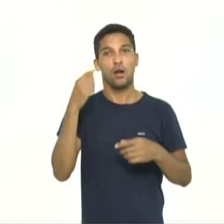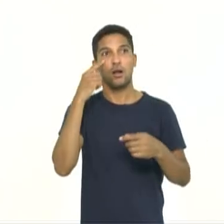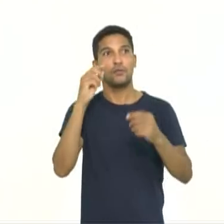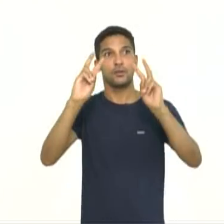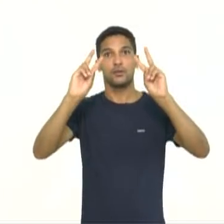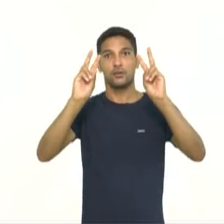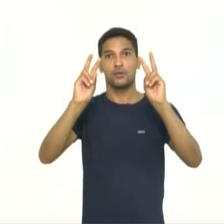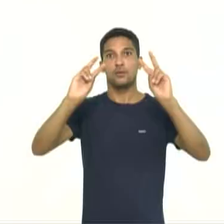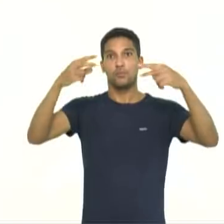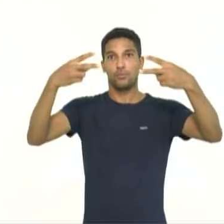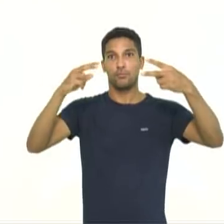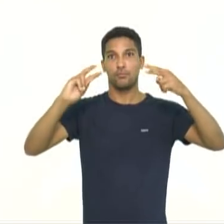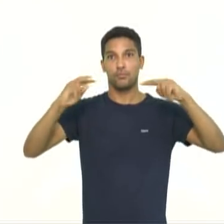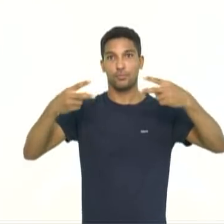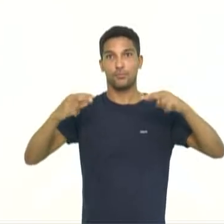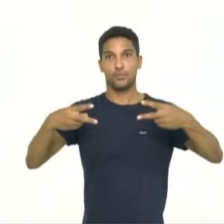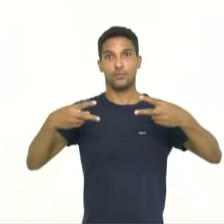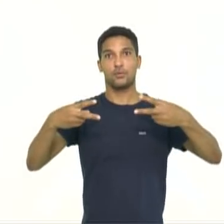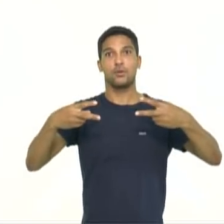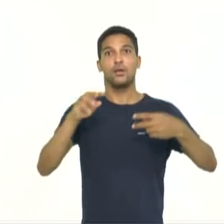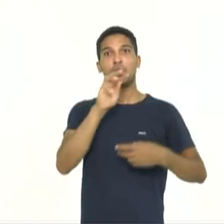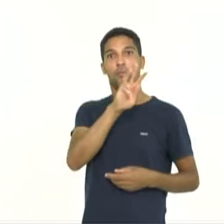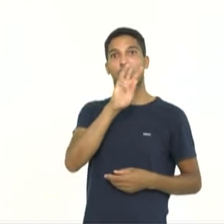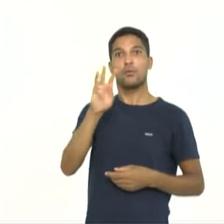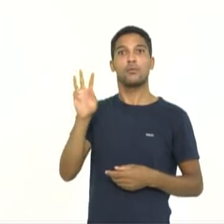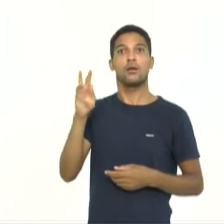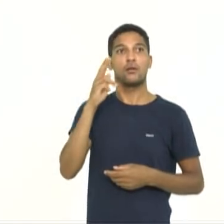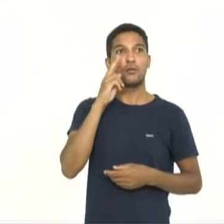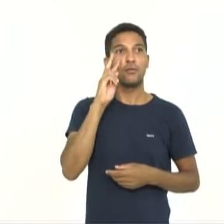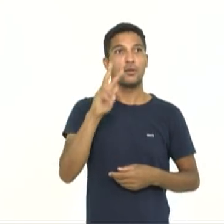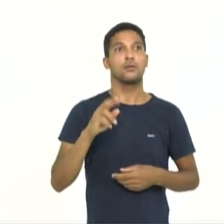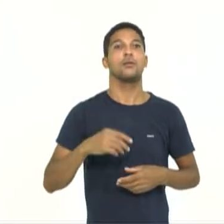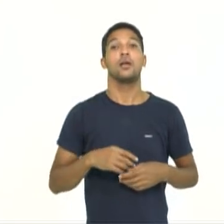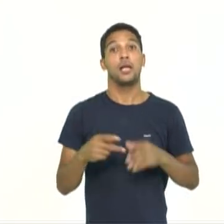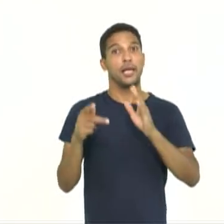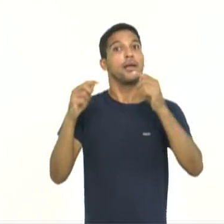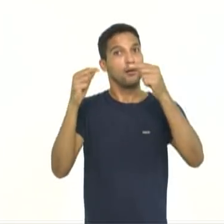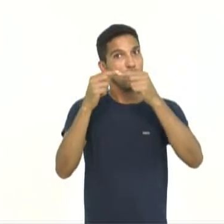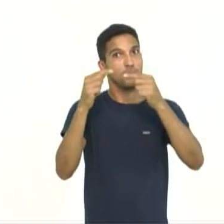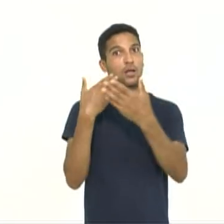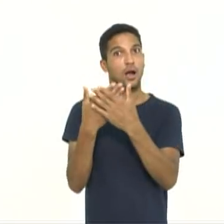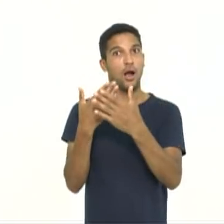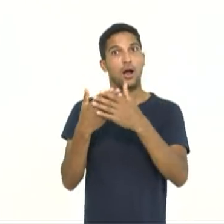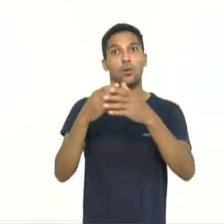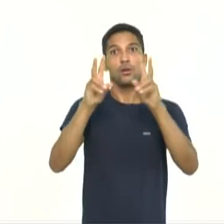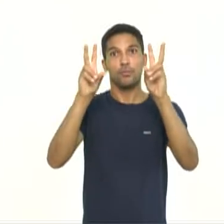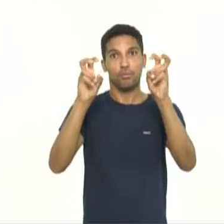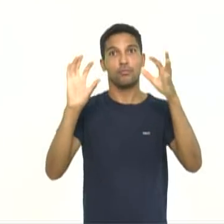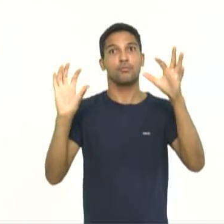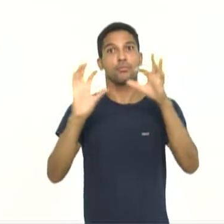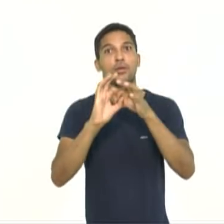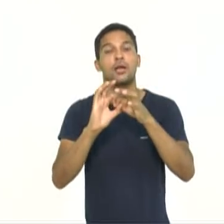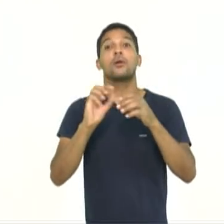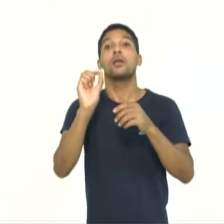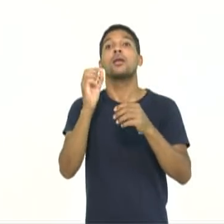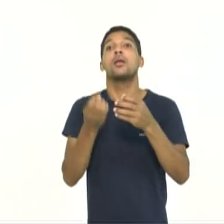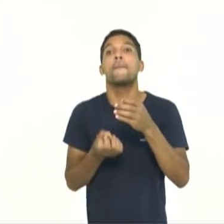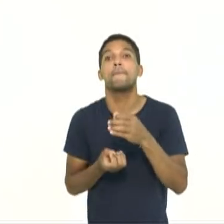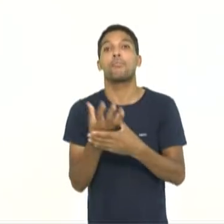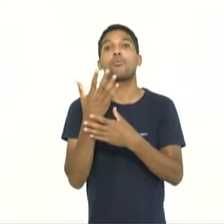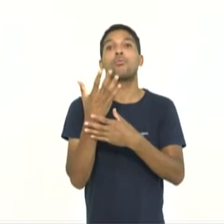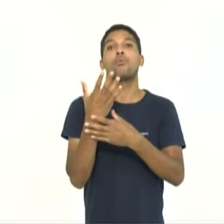valores, tá? Nas próximas aulas a gente vai conversar um pouco mais sobre isso quando a gente tratar especificamente de cada